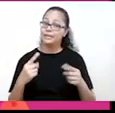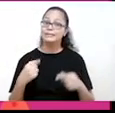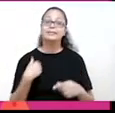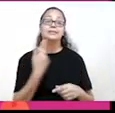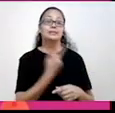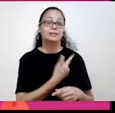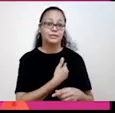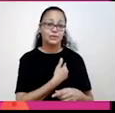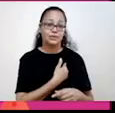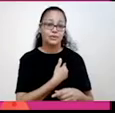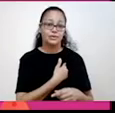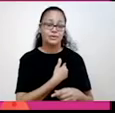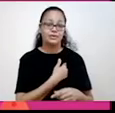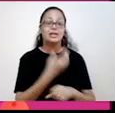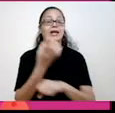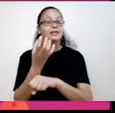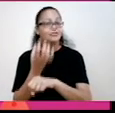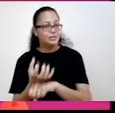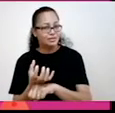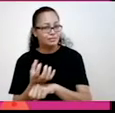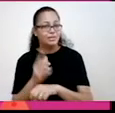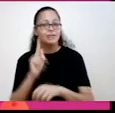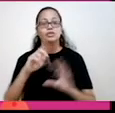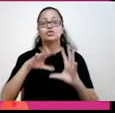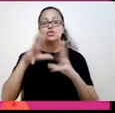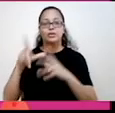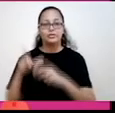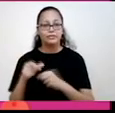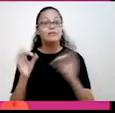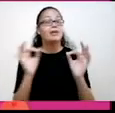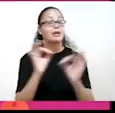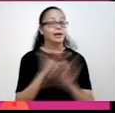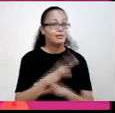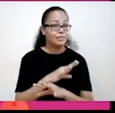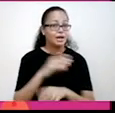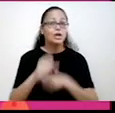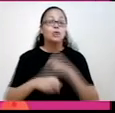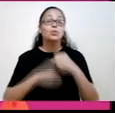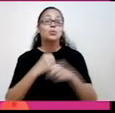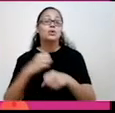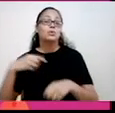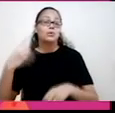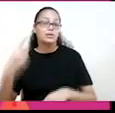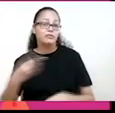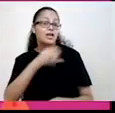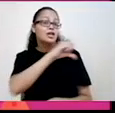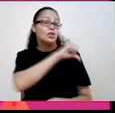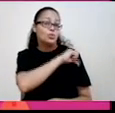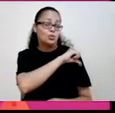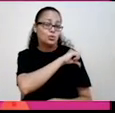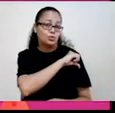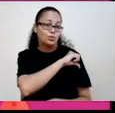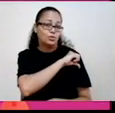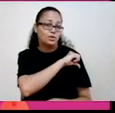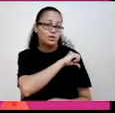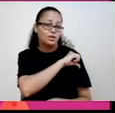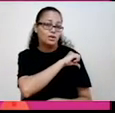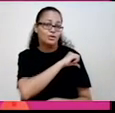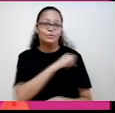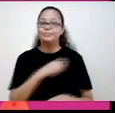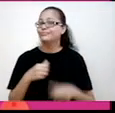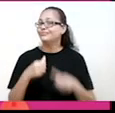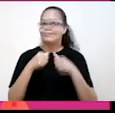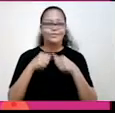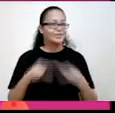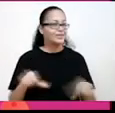nossa disciplina de geografia vai se encerrar por aqui. No ano que vem, como é o nono ano, né, acredito que não estaremos juntos no ano